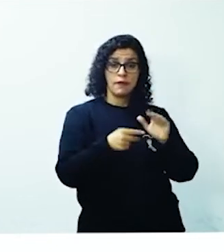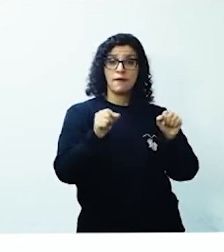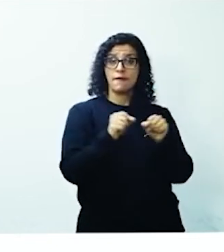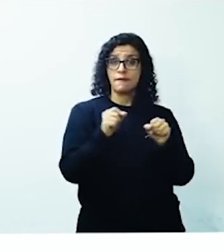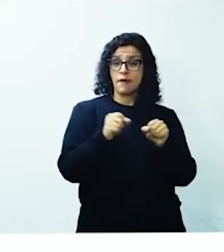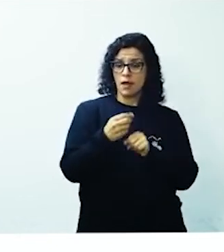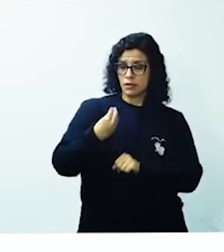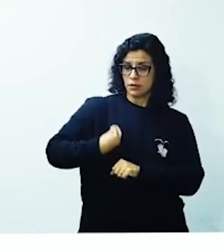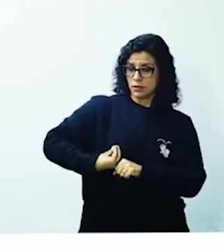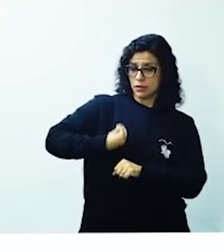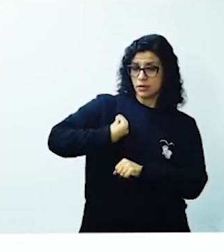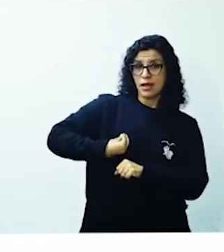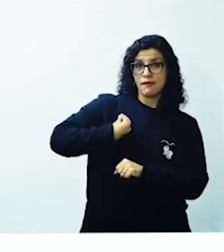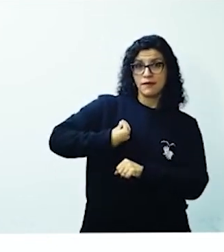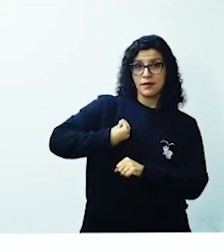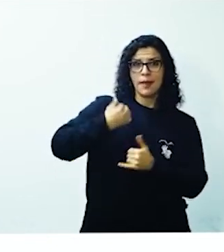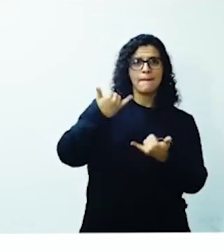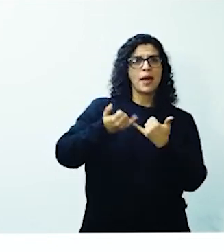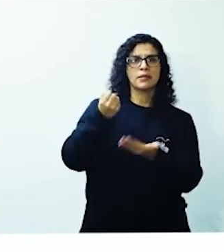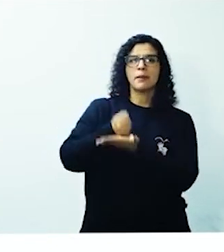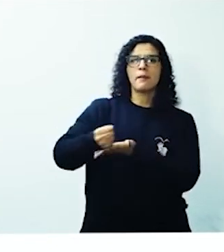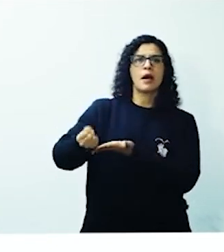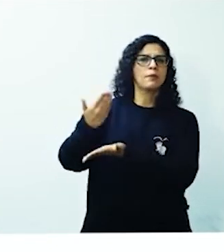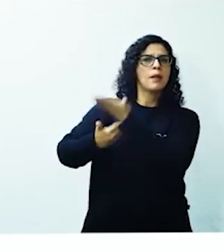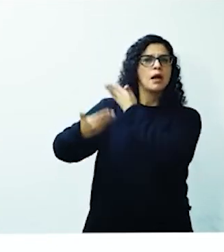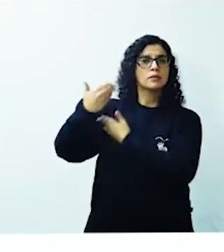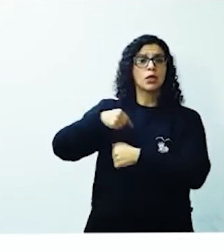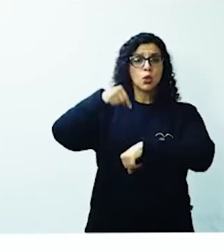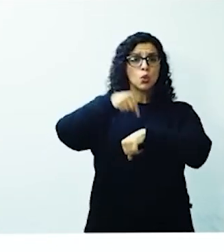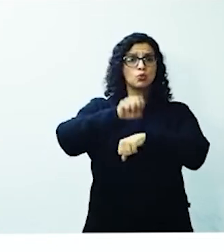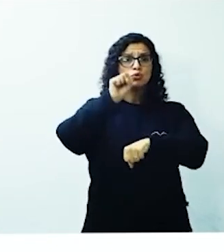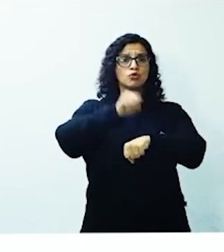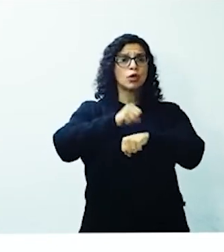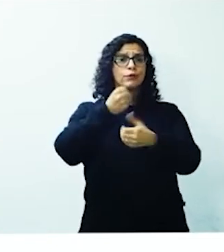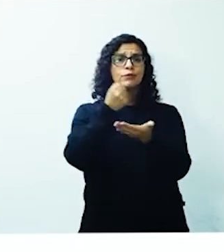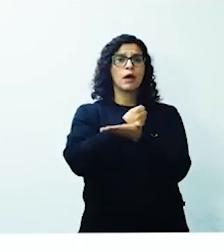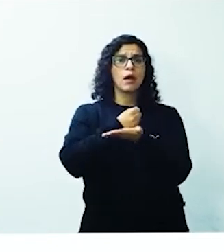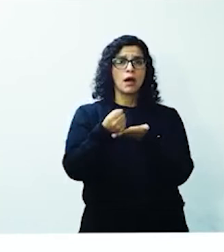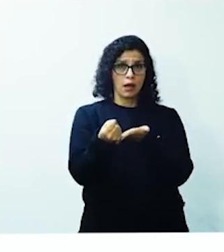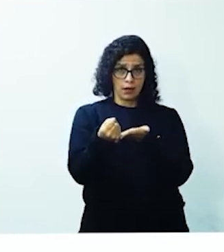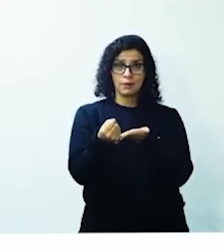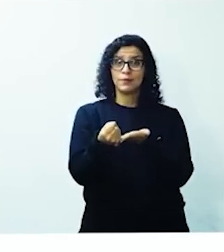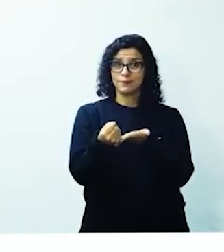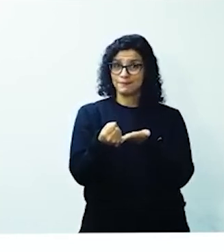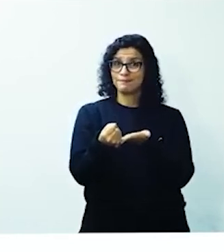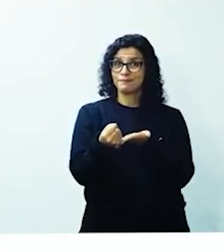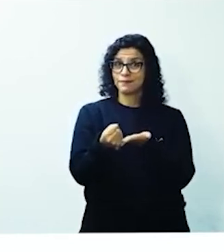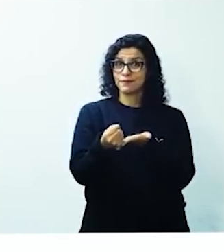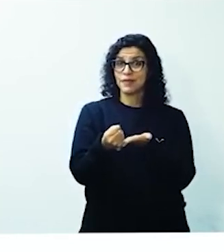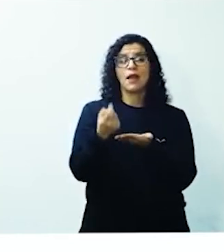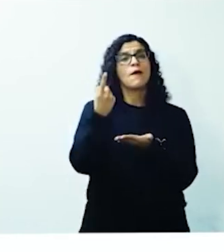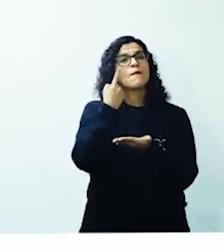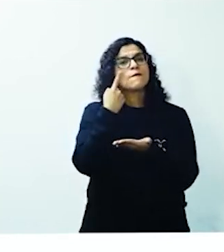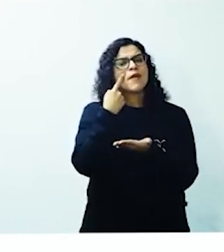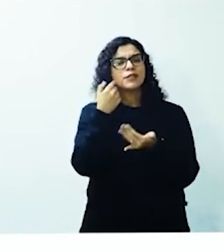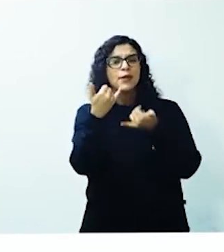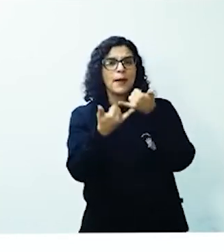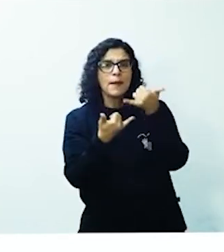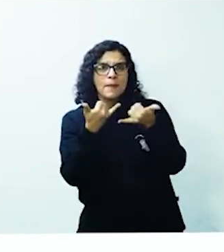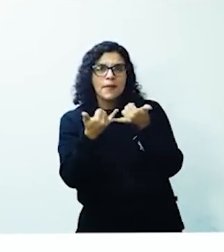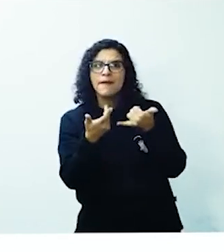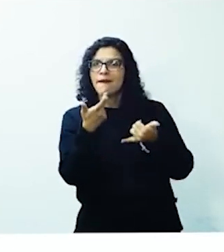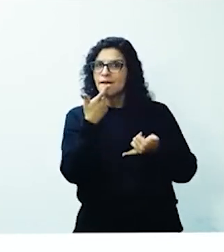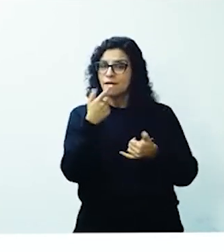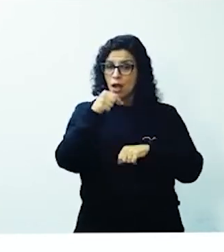viver, virar, vivido. Basta um segundo passar. Olha como o nosso autor brinca com